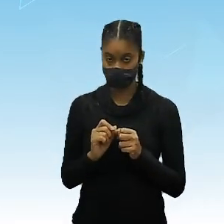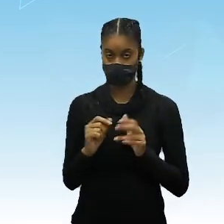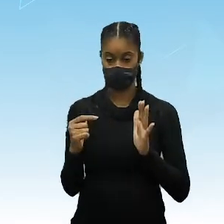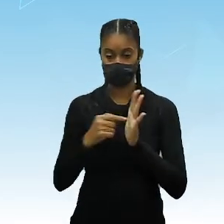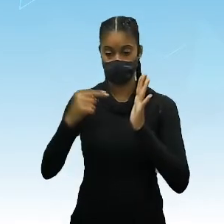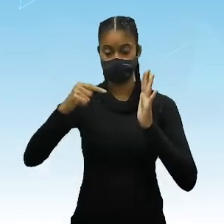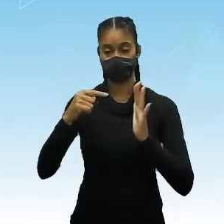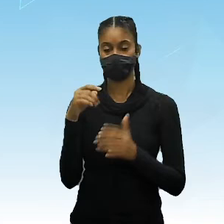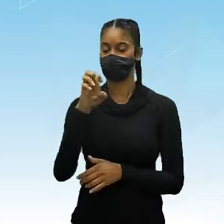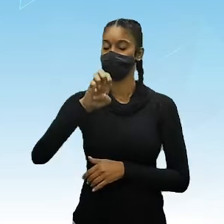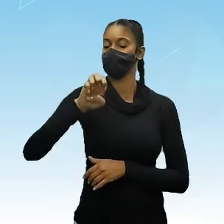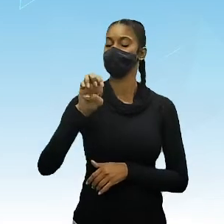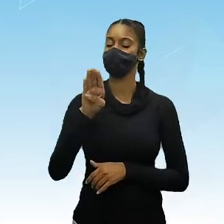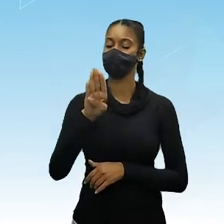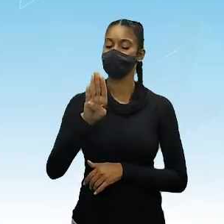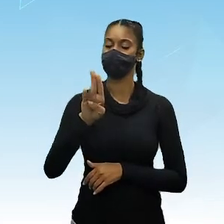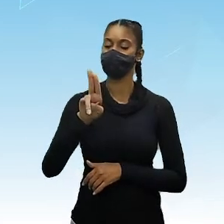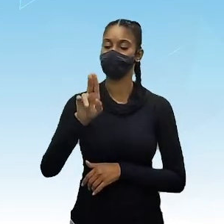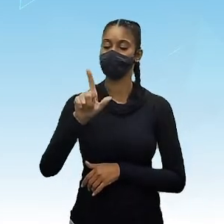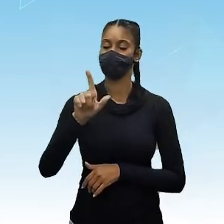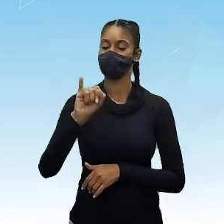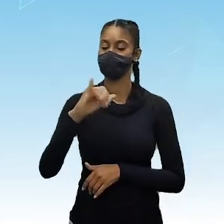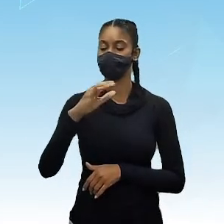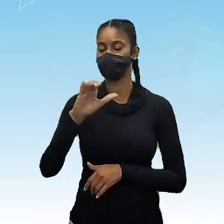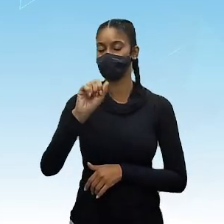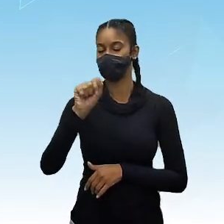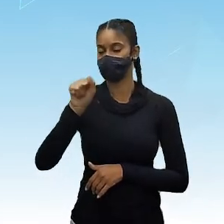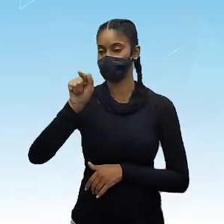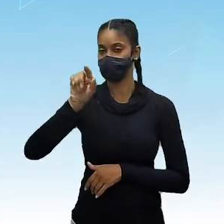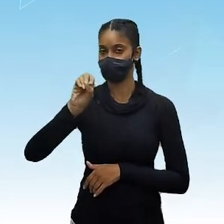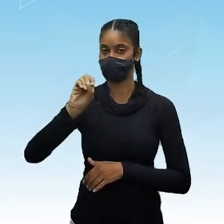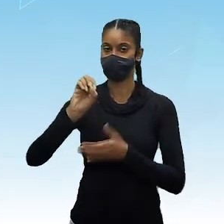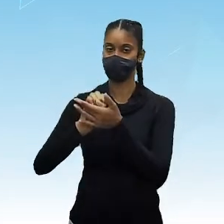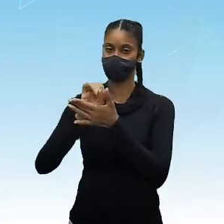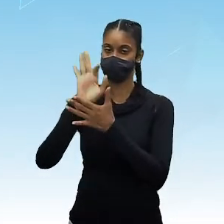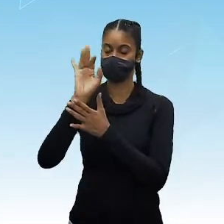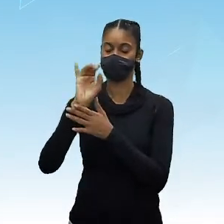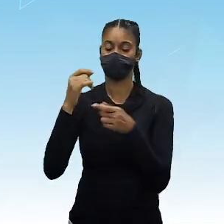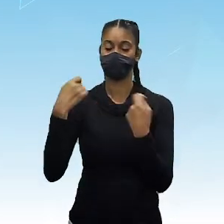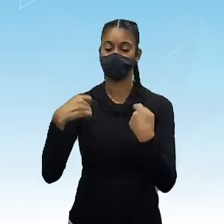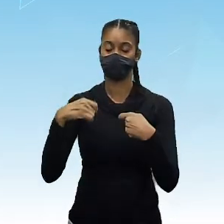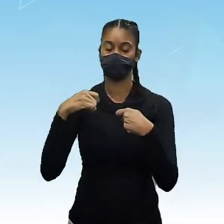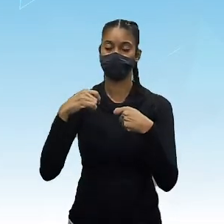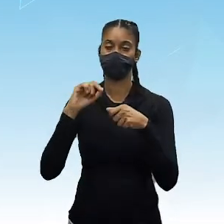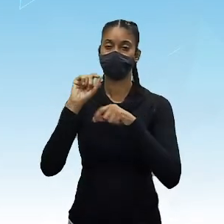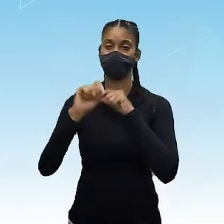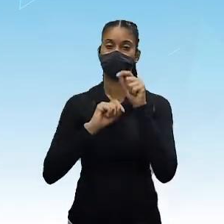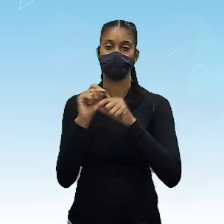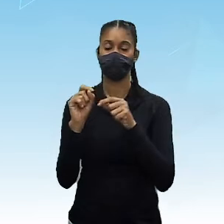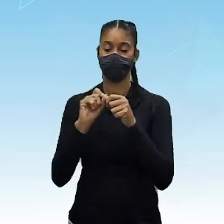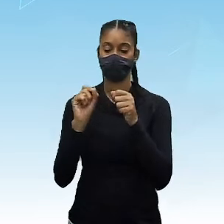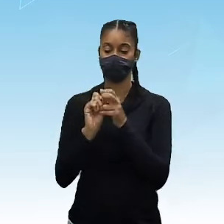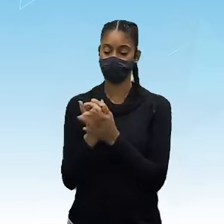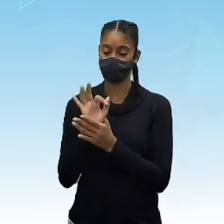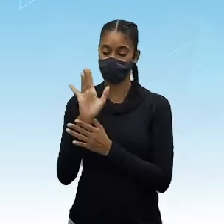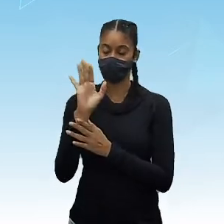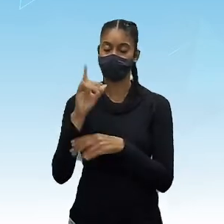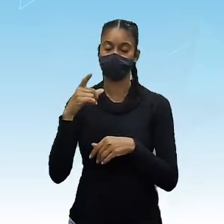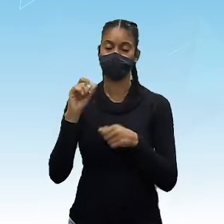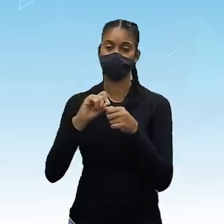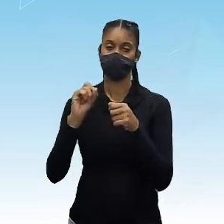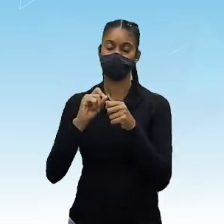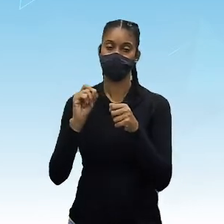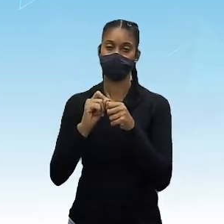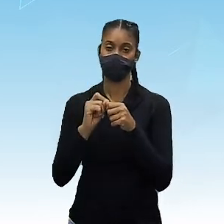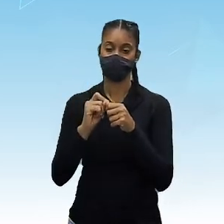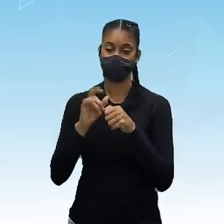quer dizer? Que para fazer o líquido ferver, formar bolhas, eu preciso de uma temperatura mais alta do que